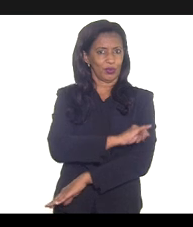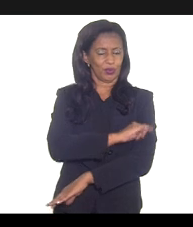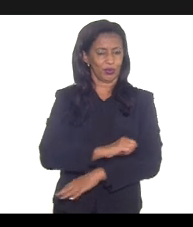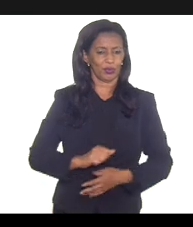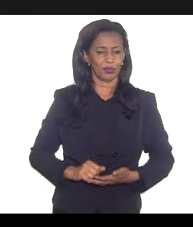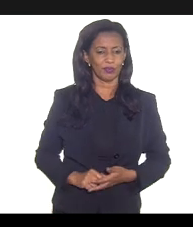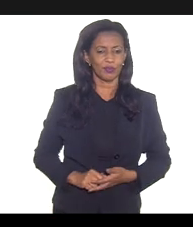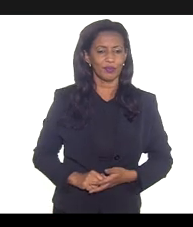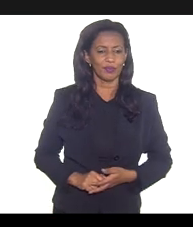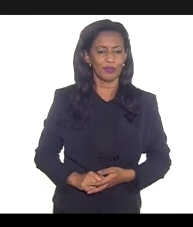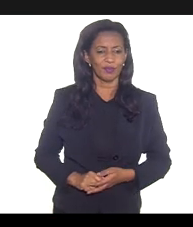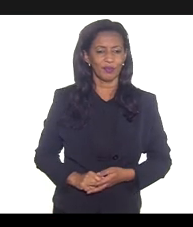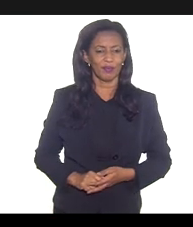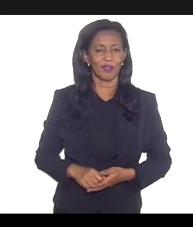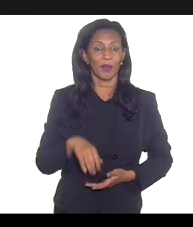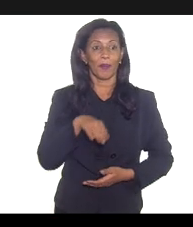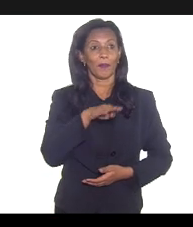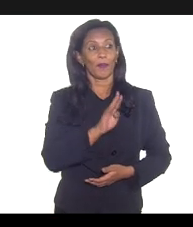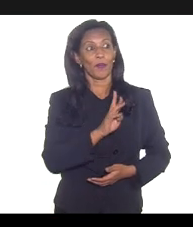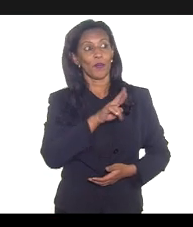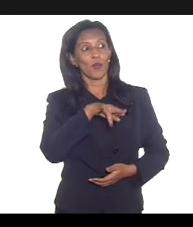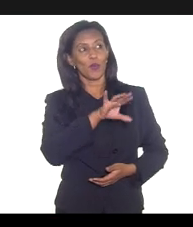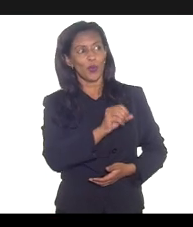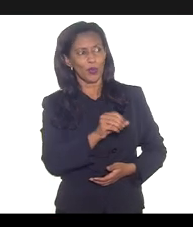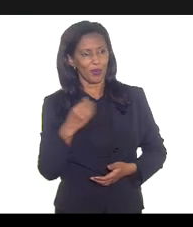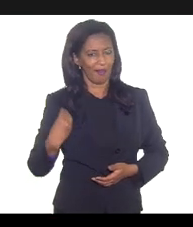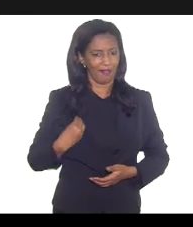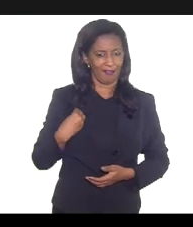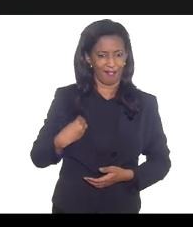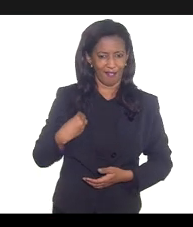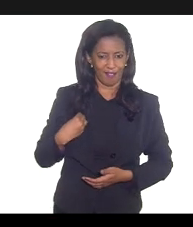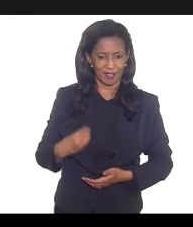Como é que é o nome? Bruno, está presente, Bruno?